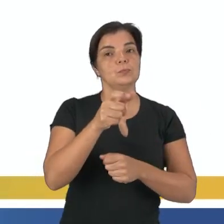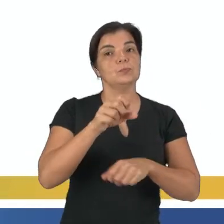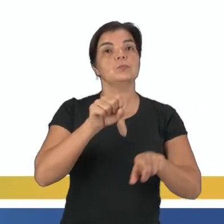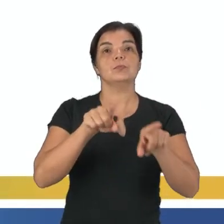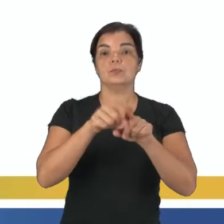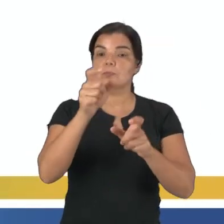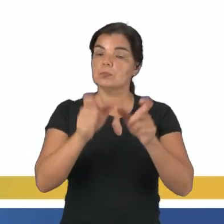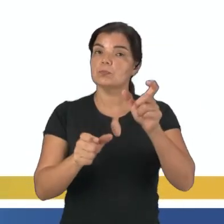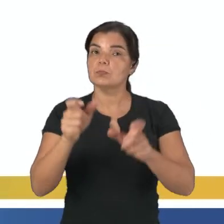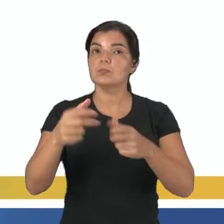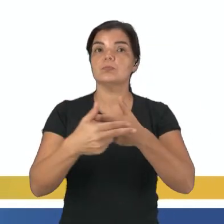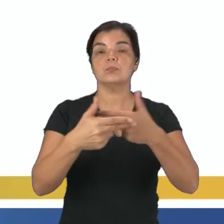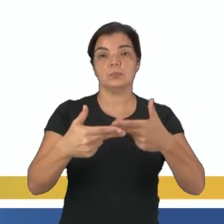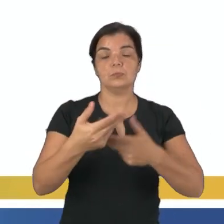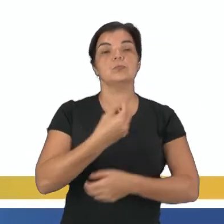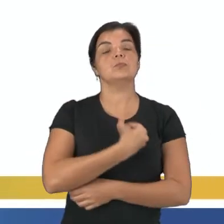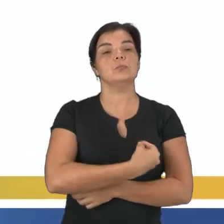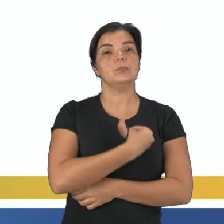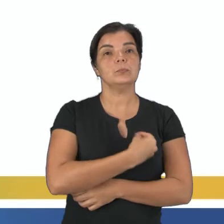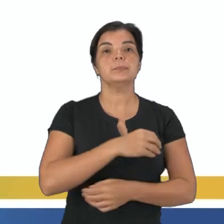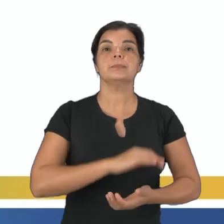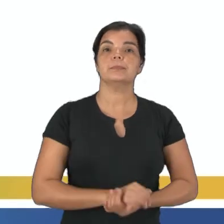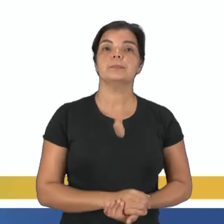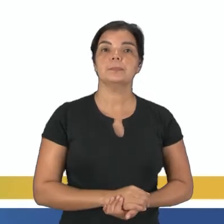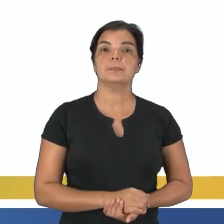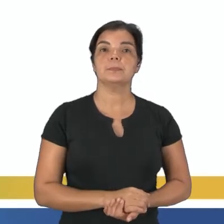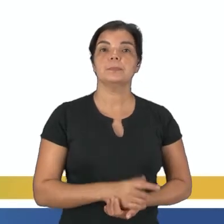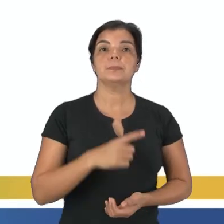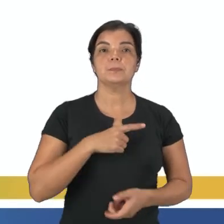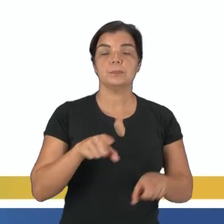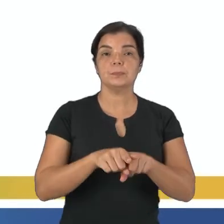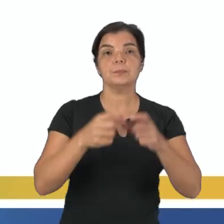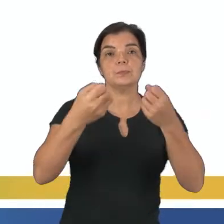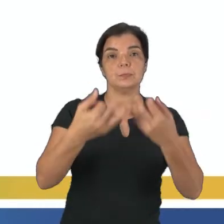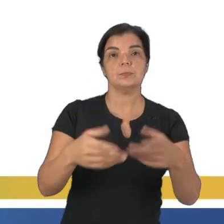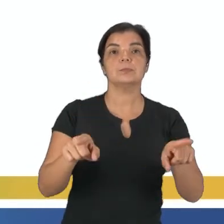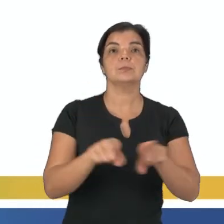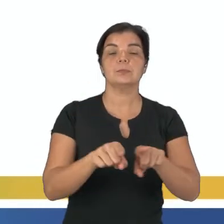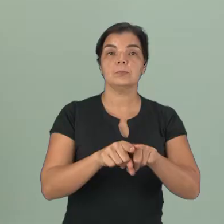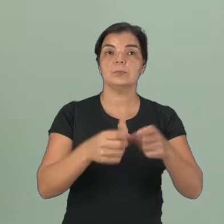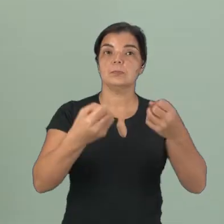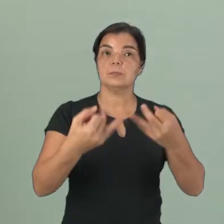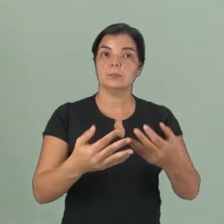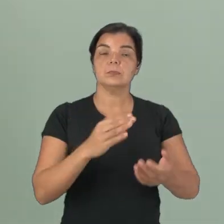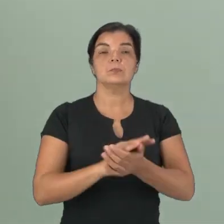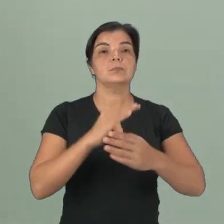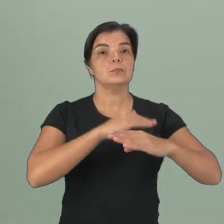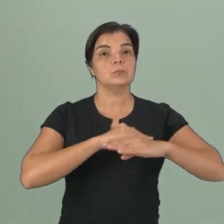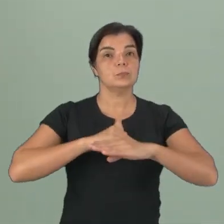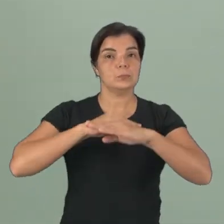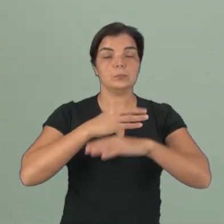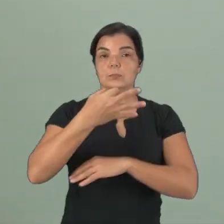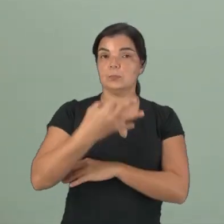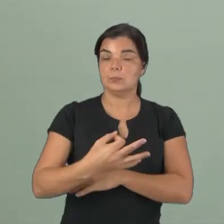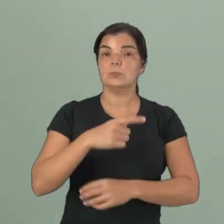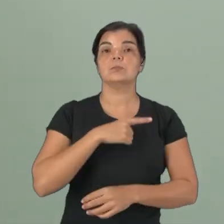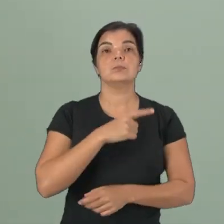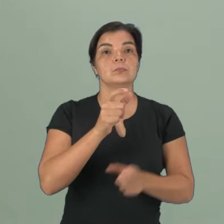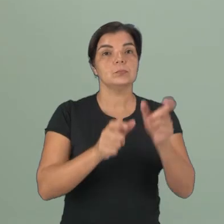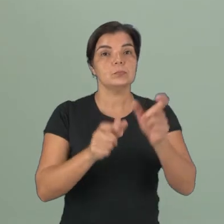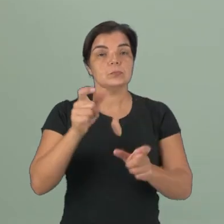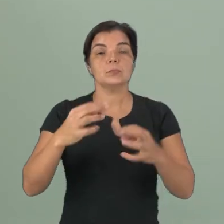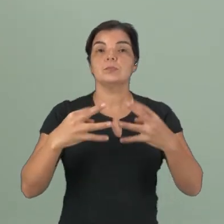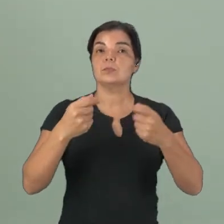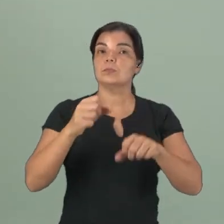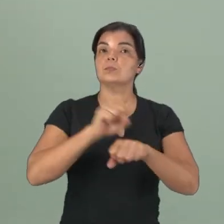todos os sujeitos ou objetos envolvidos. Então, é o que a gente estava falando ali daquele conceito de equidade, certo? A gente tem um padrão entre todos